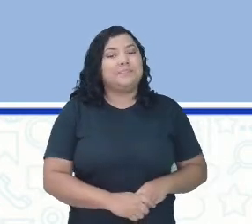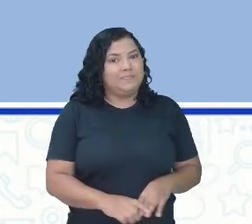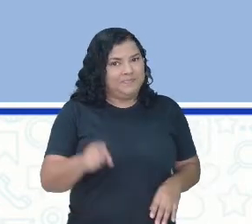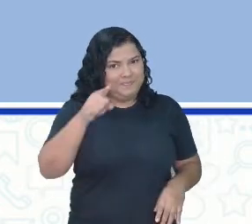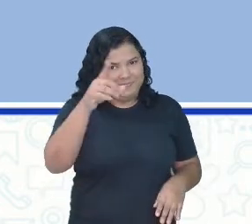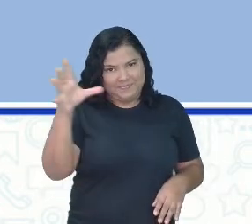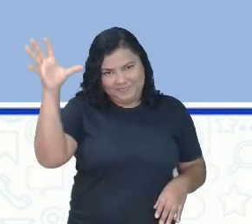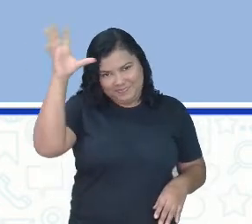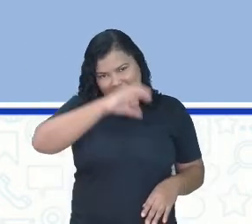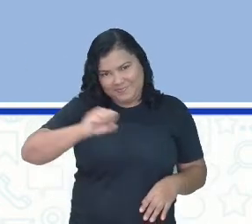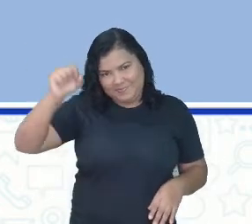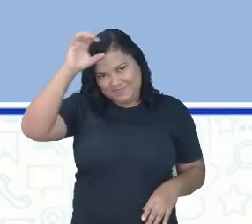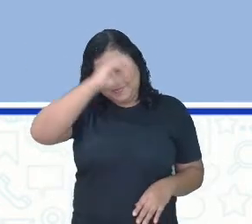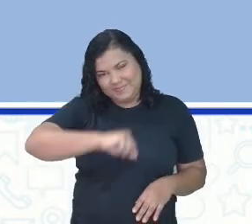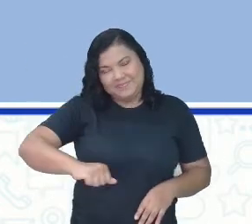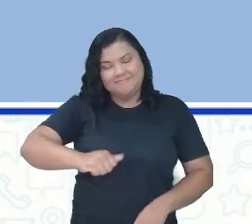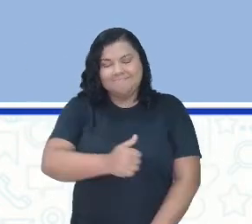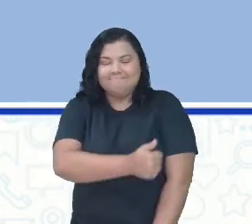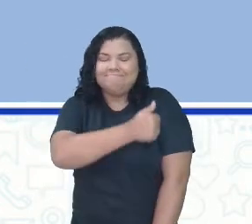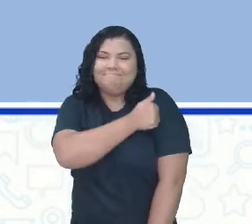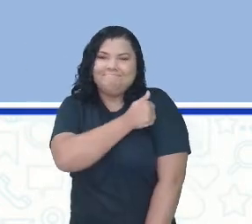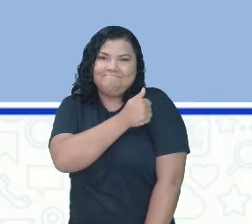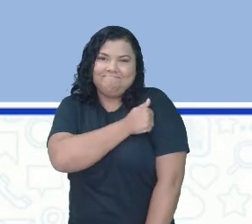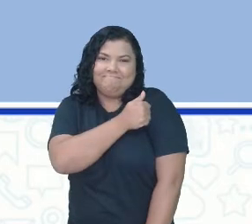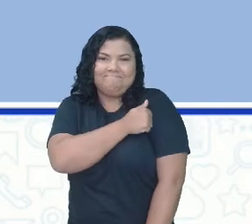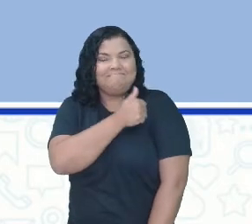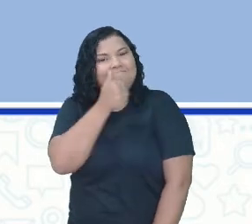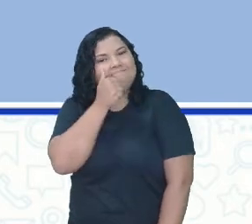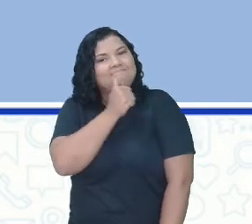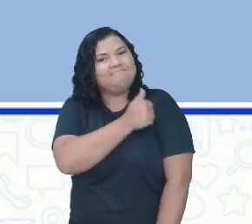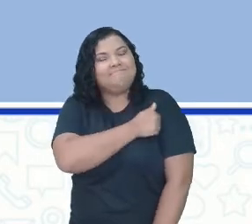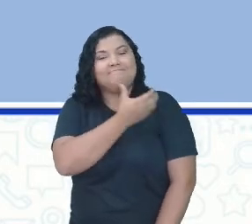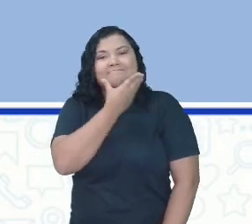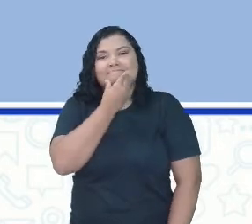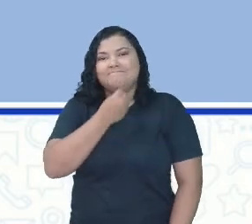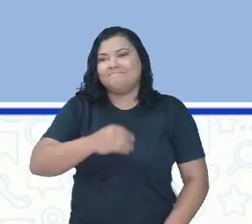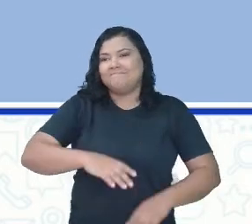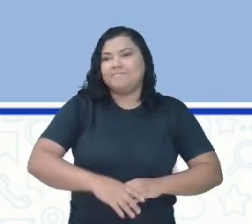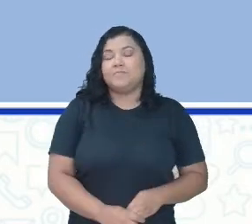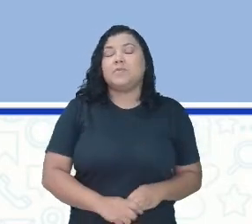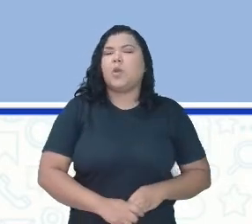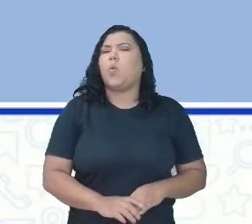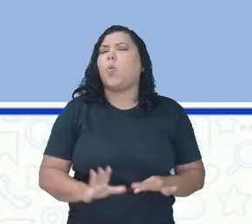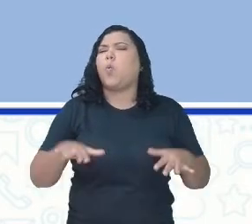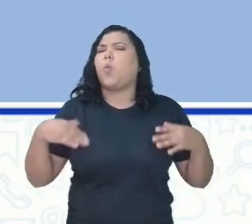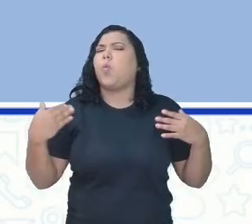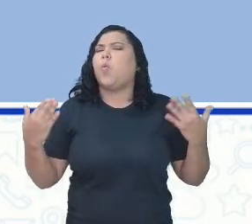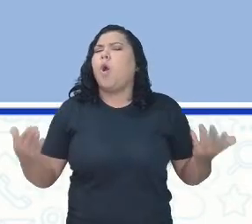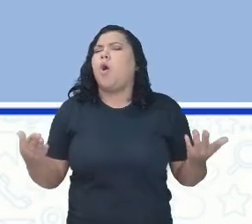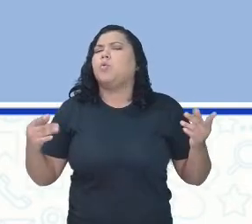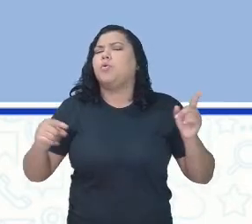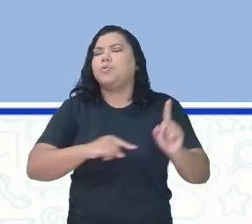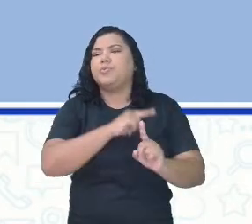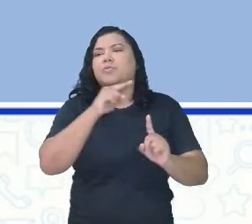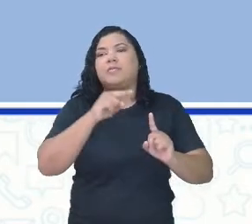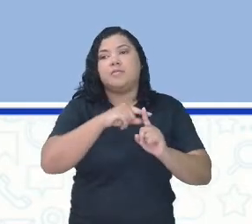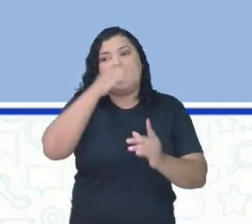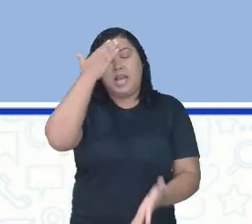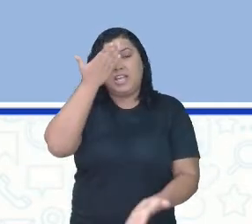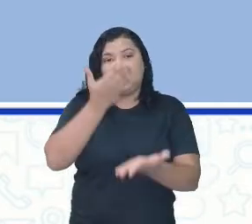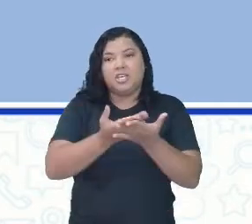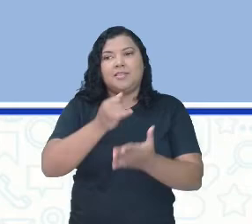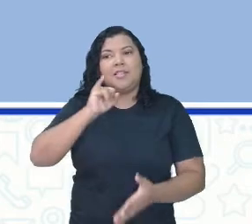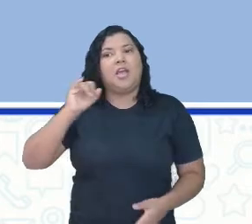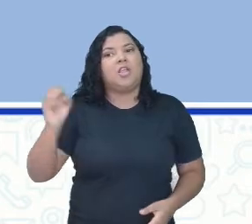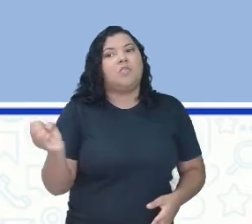tá? Aluno, aluna, papai, mamãe. O nosso lema é acreditar e inovar para transformar por